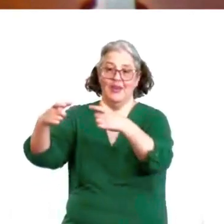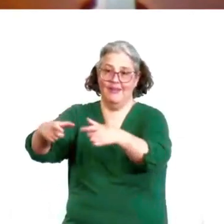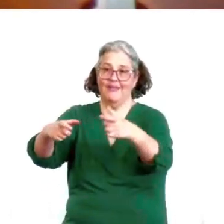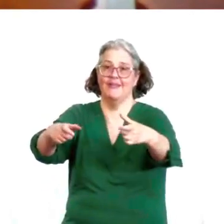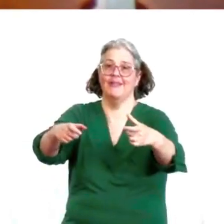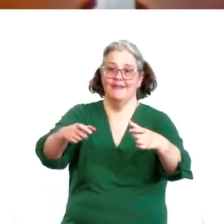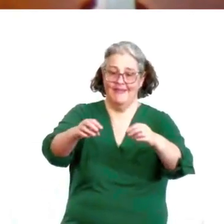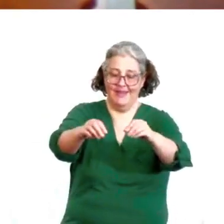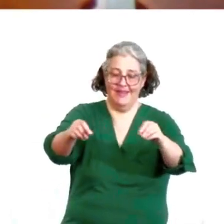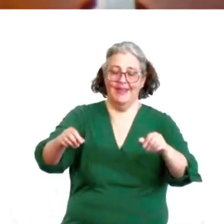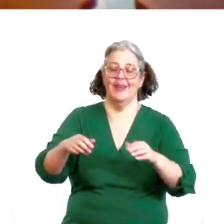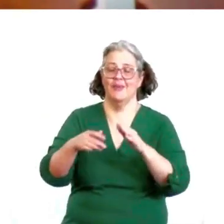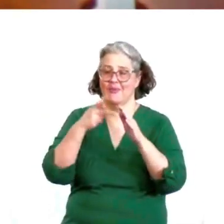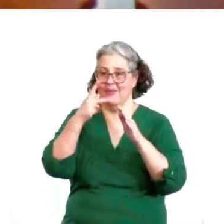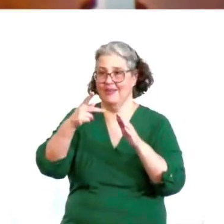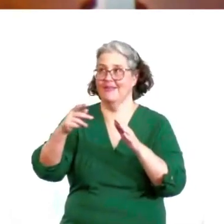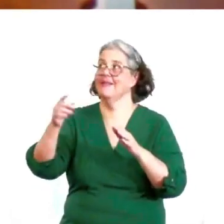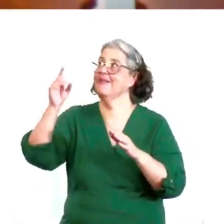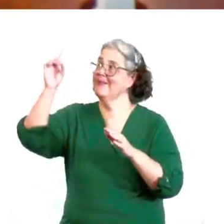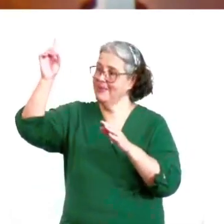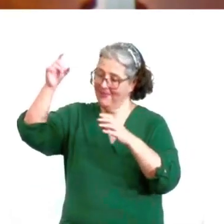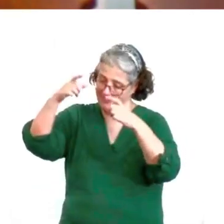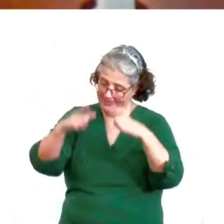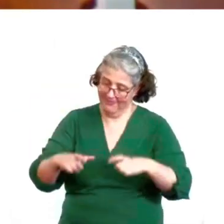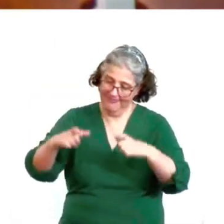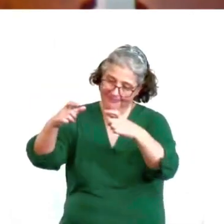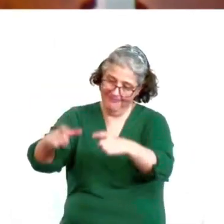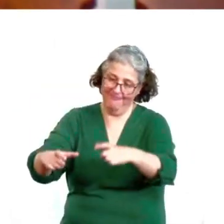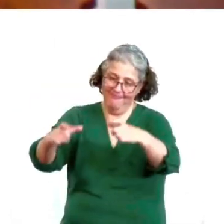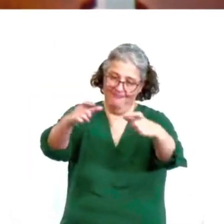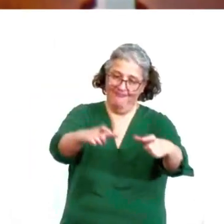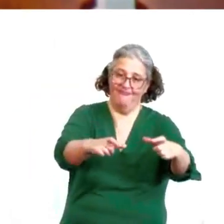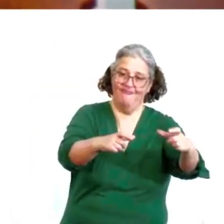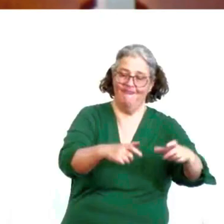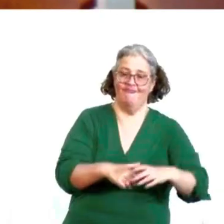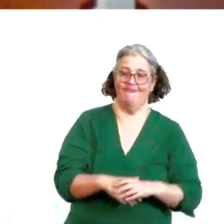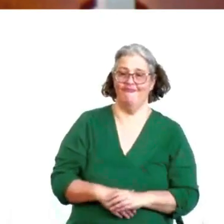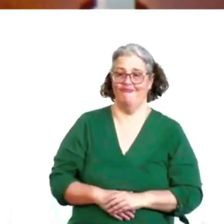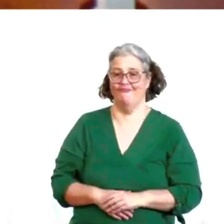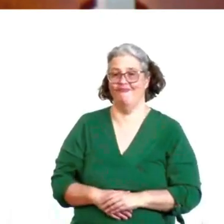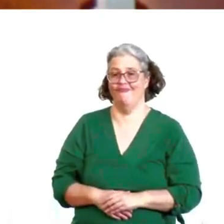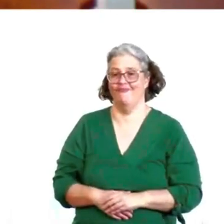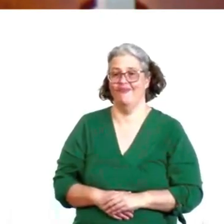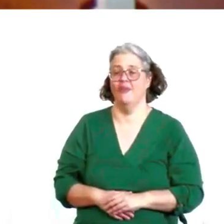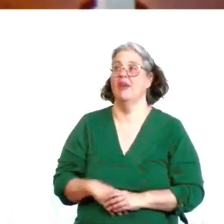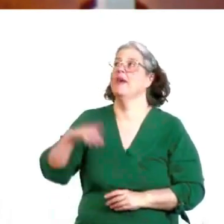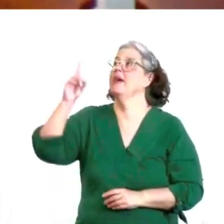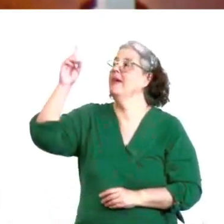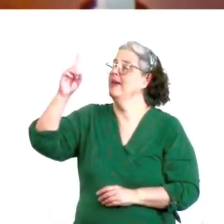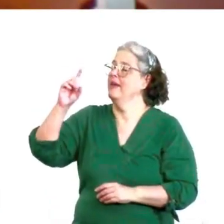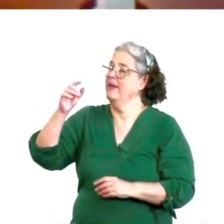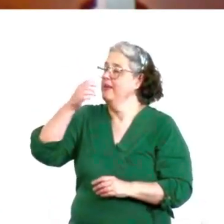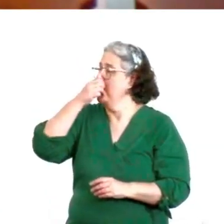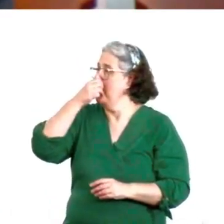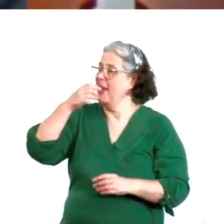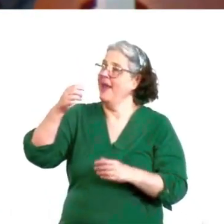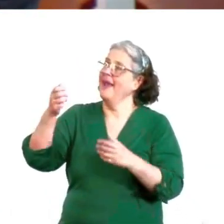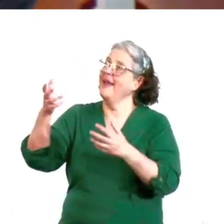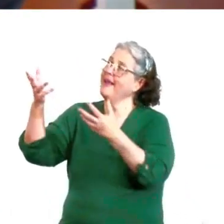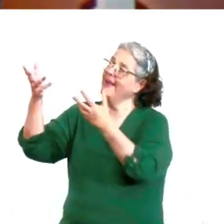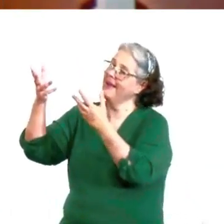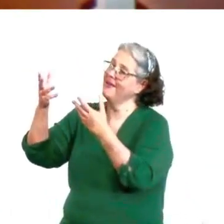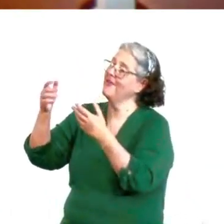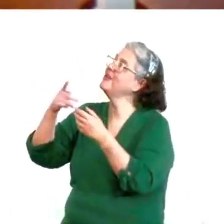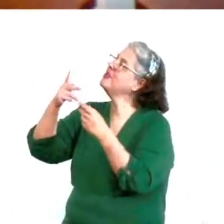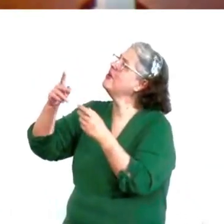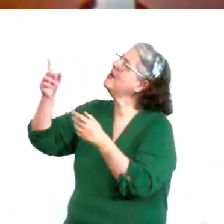estava querendo? Era reivindicar a terra para o Senhor. O autor faz questão de dizer que